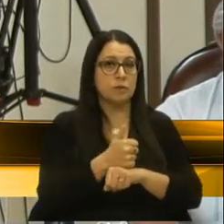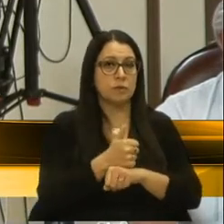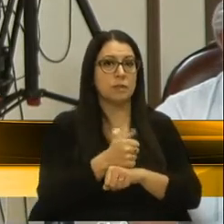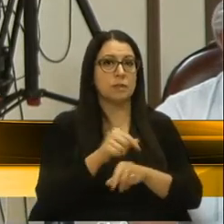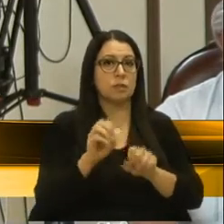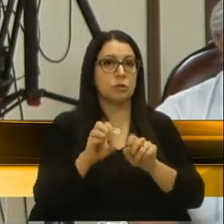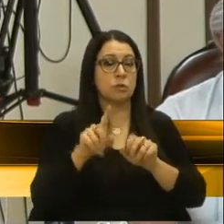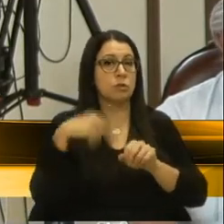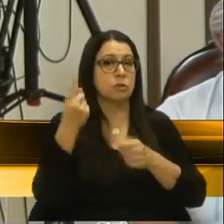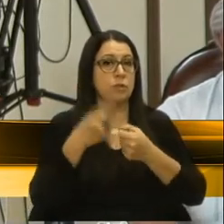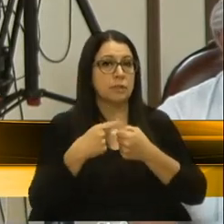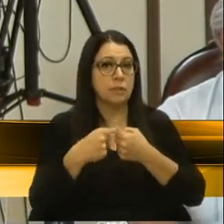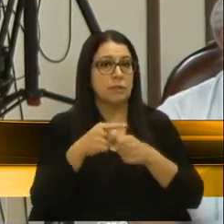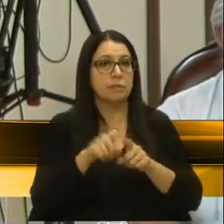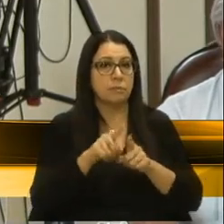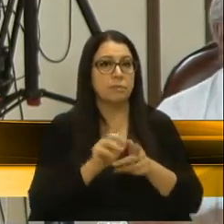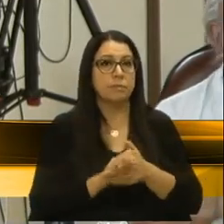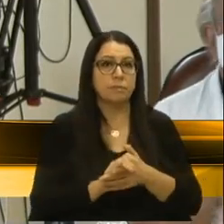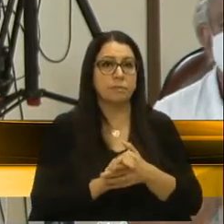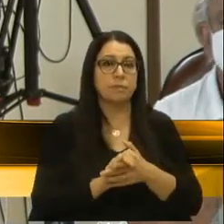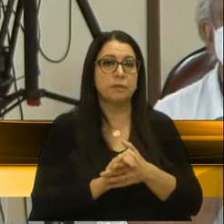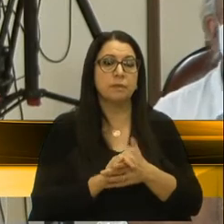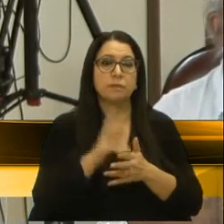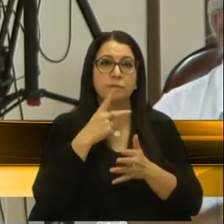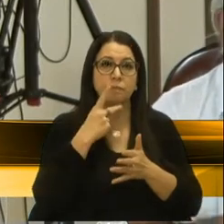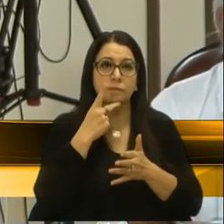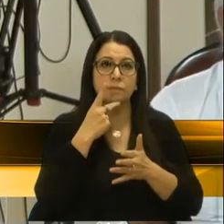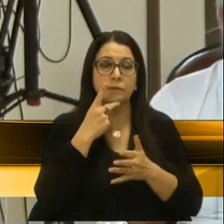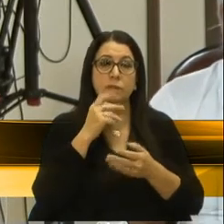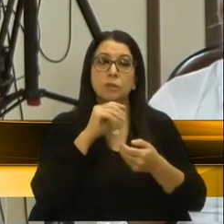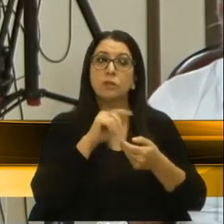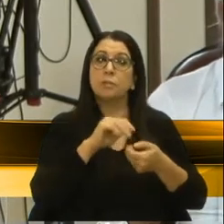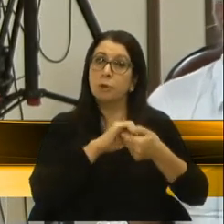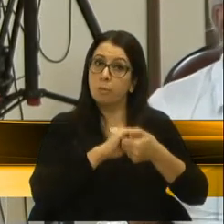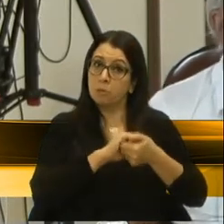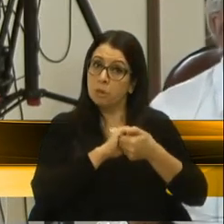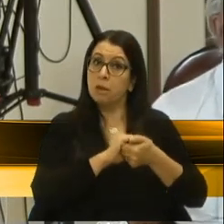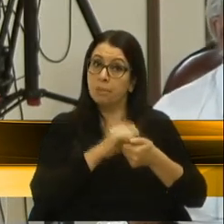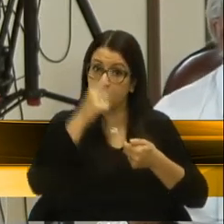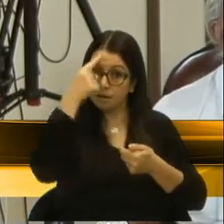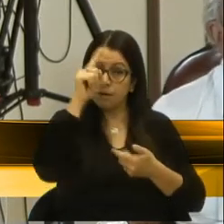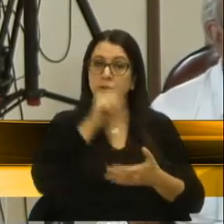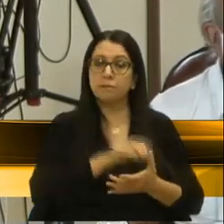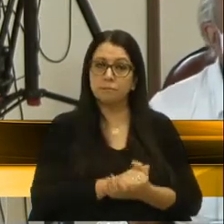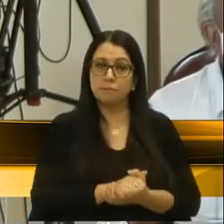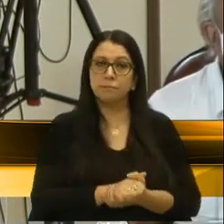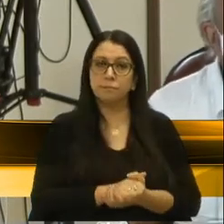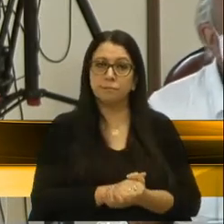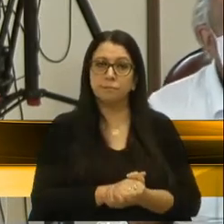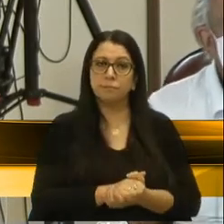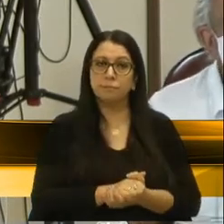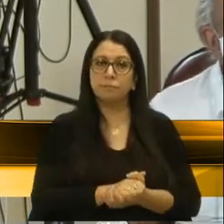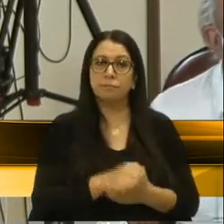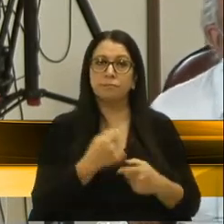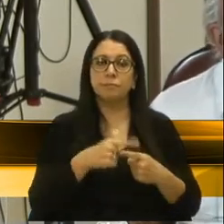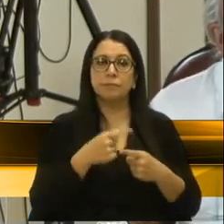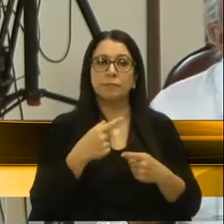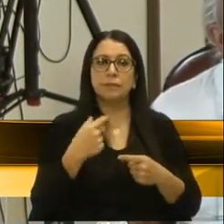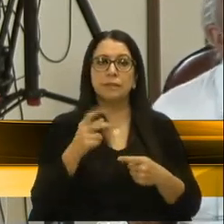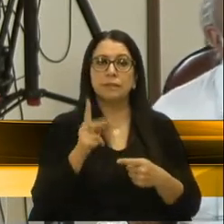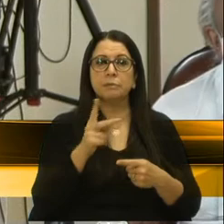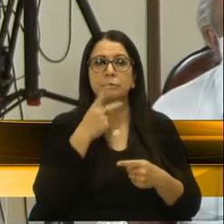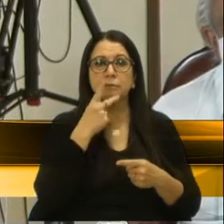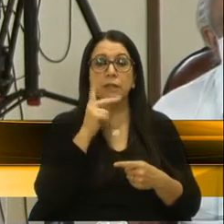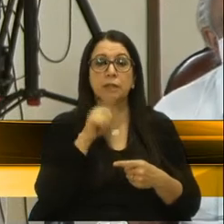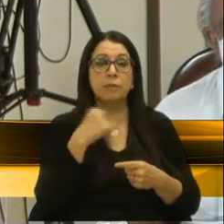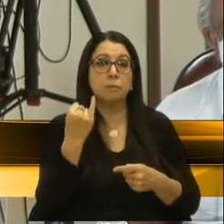de outros municípios, se manifestaram cumprimentando pela iniciativa, né? Porque a gente sempre diz que é importante, mas